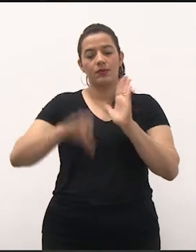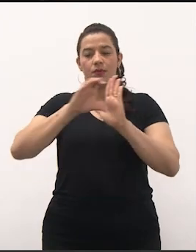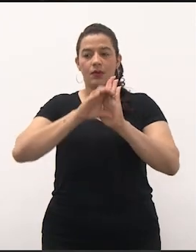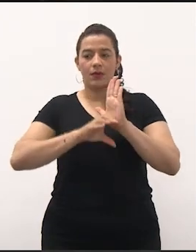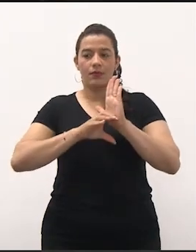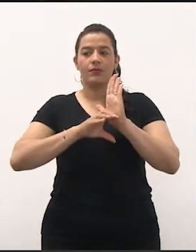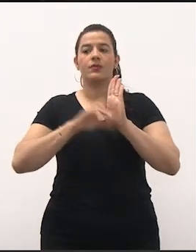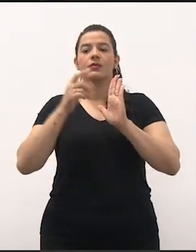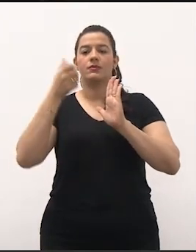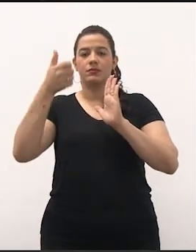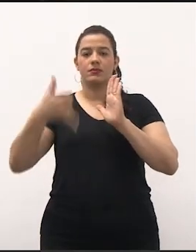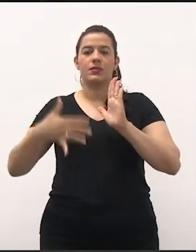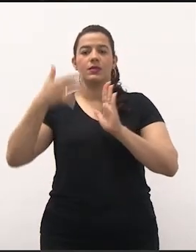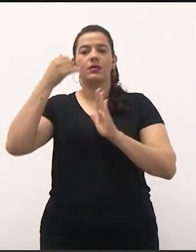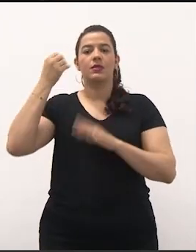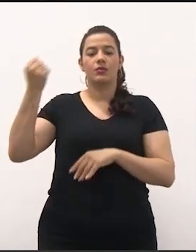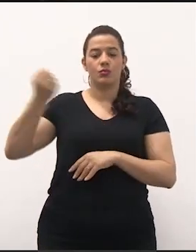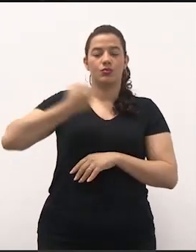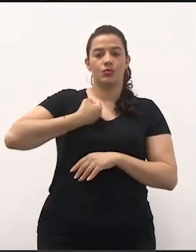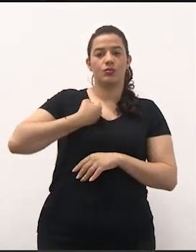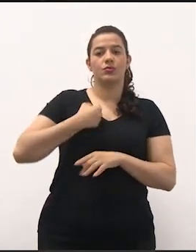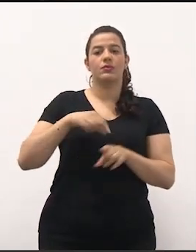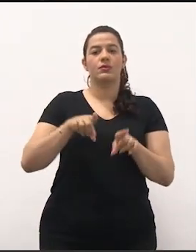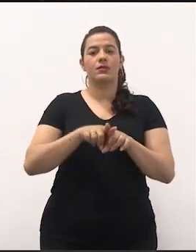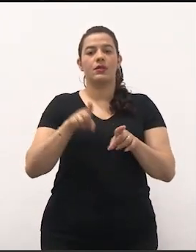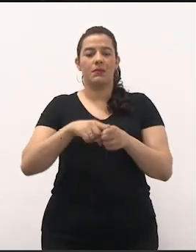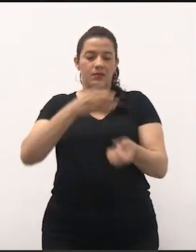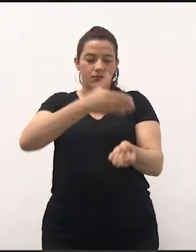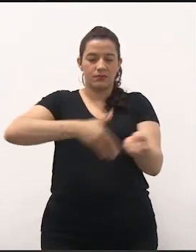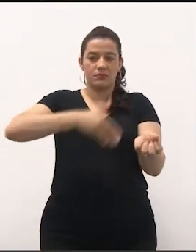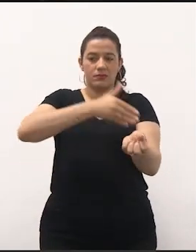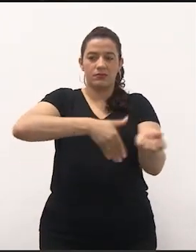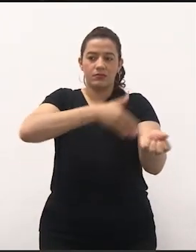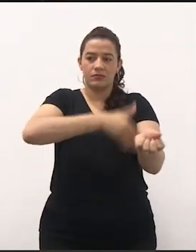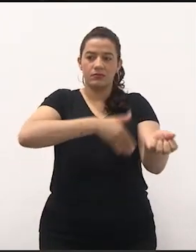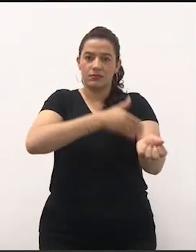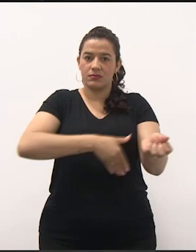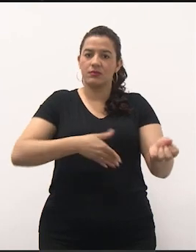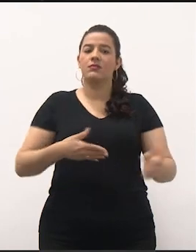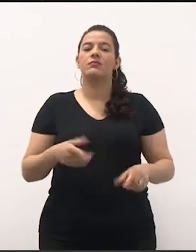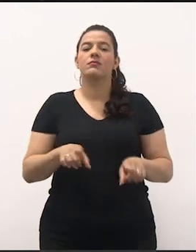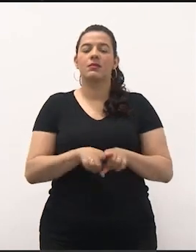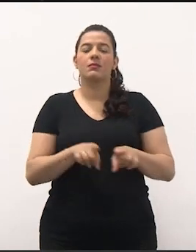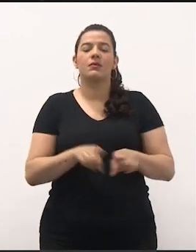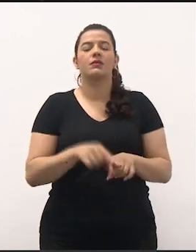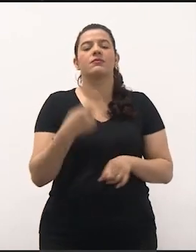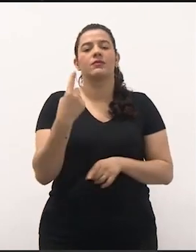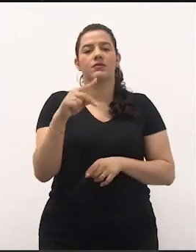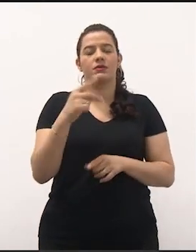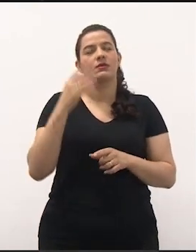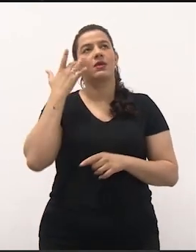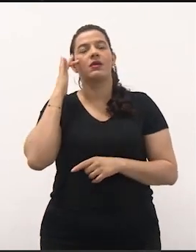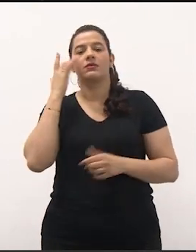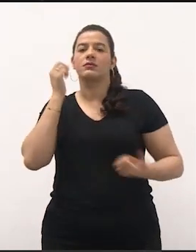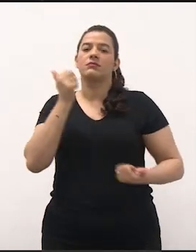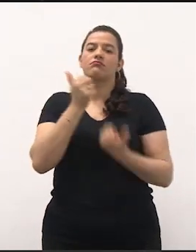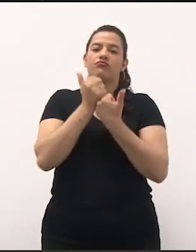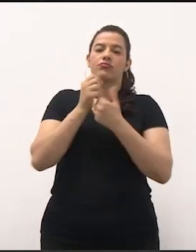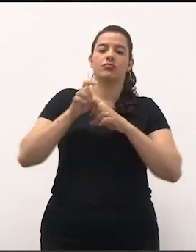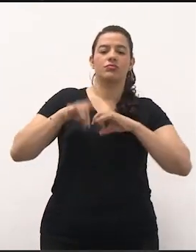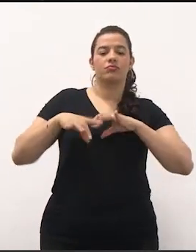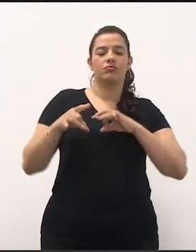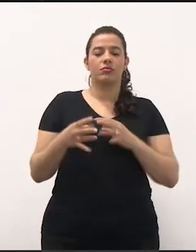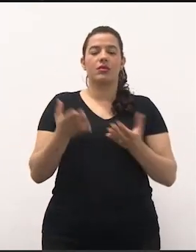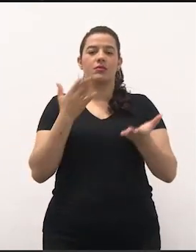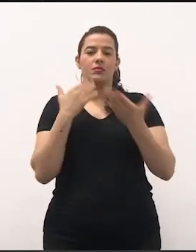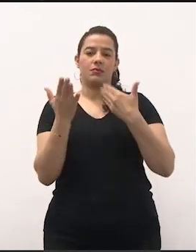sobre suicídio e a gente também fala de automutilação, né? Então, quem achar que precisa de algum suporte técnico,